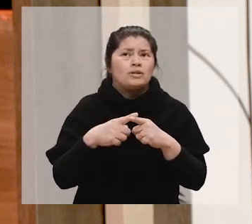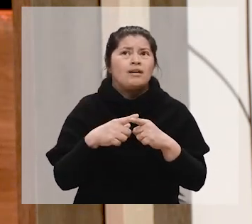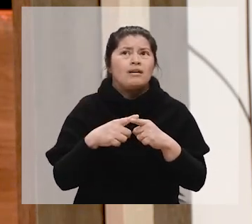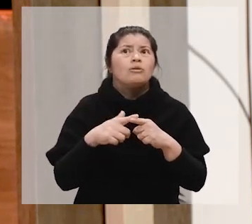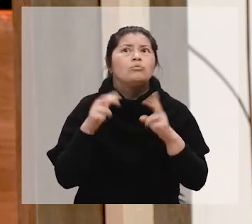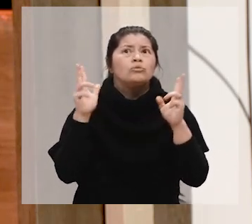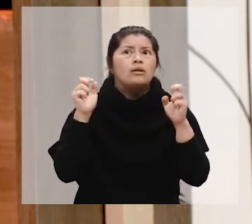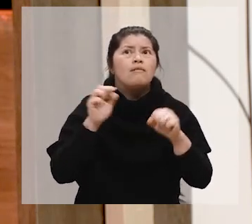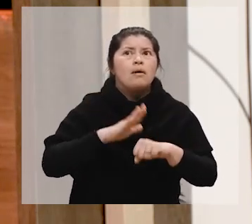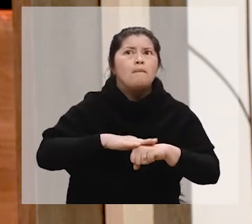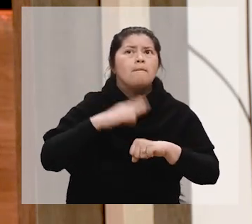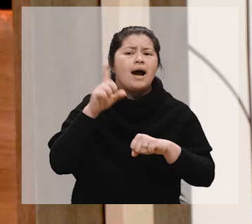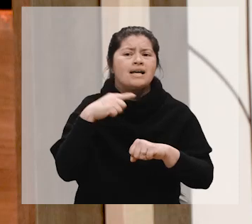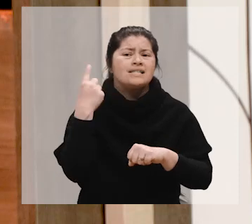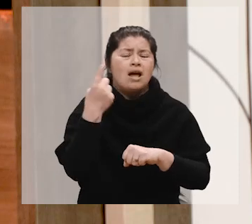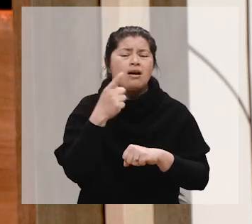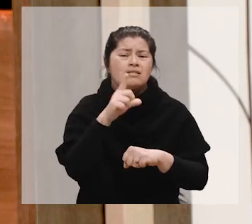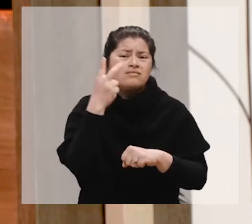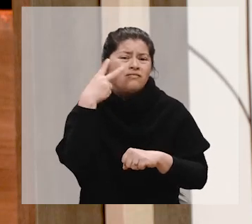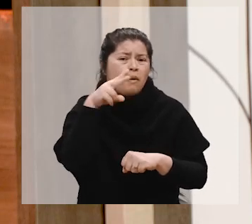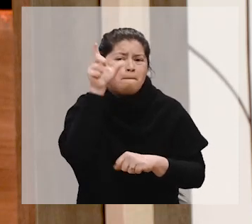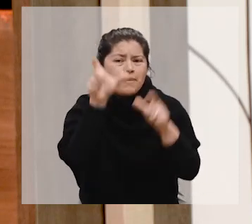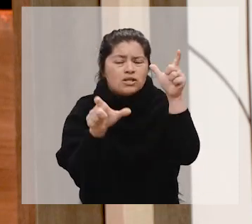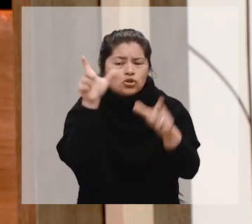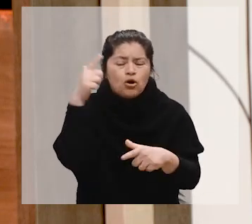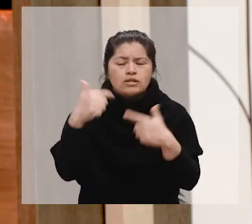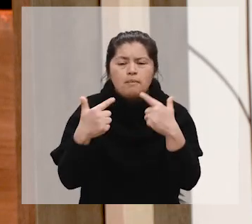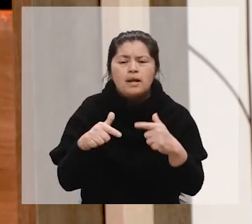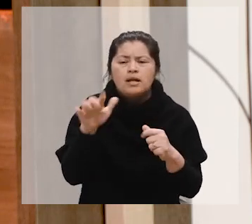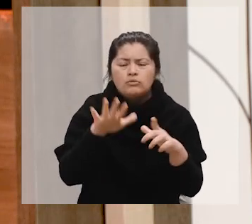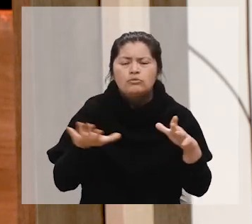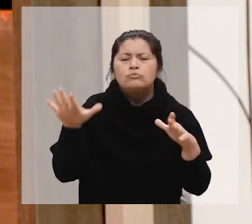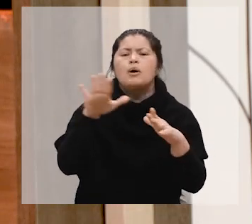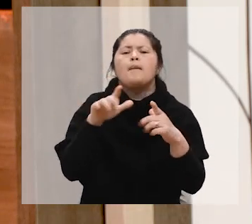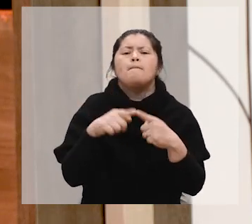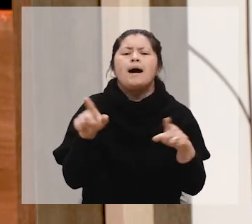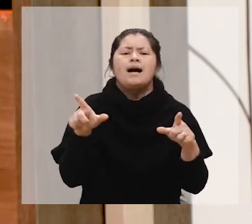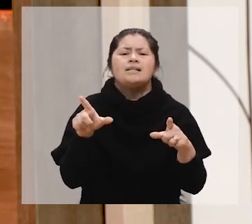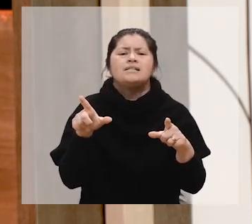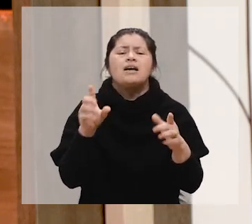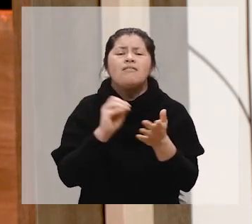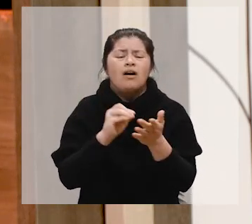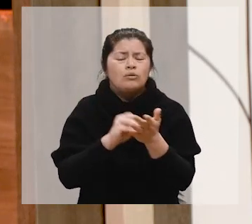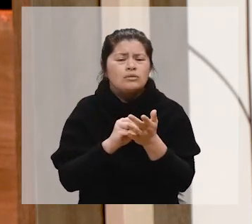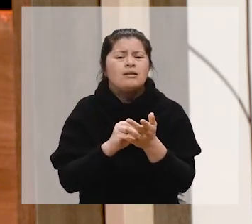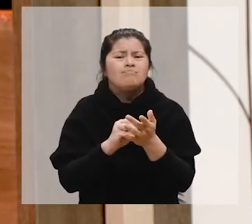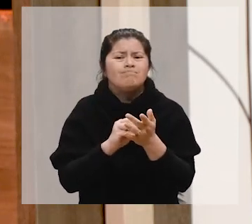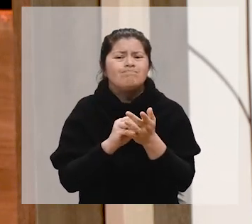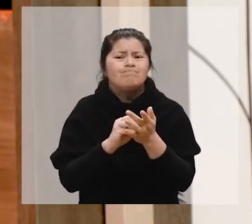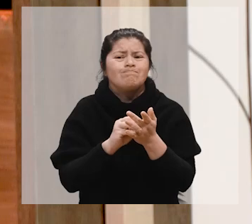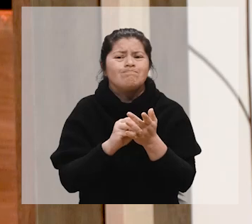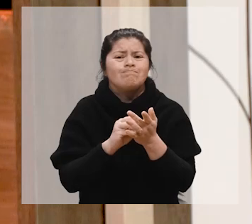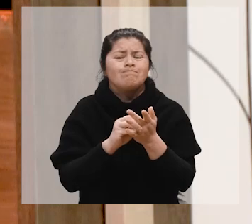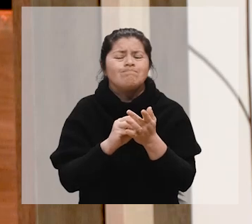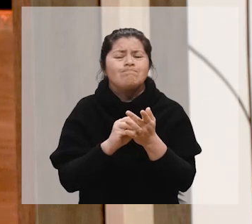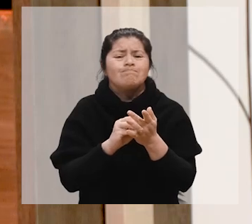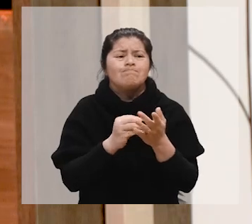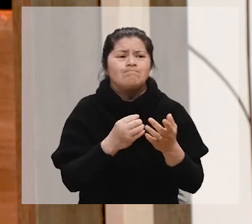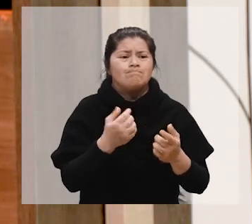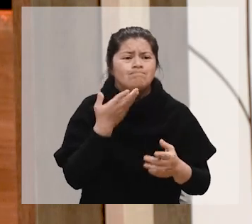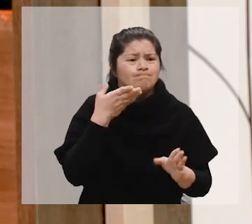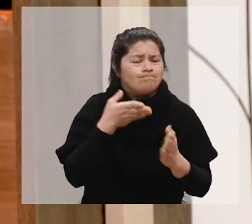falar sobre isso. É um assunto que cada vez mais a gente tem pessoas trabalhando nessa causa, mas ainda tem